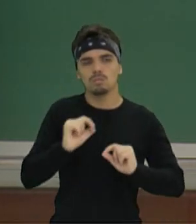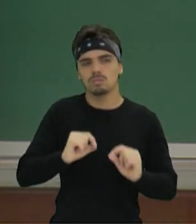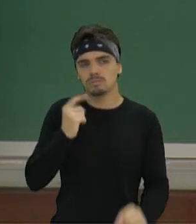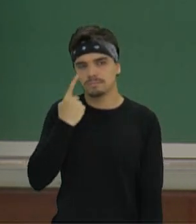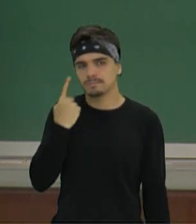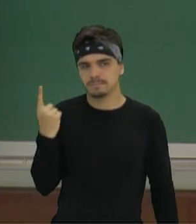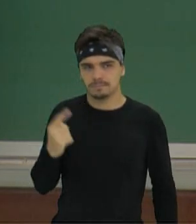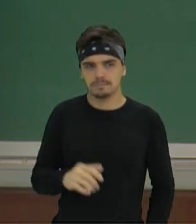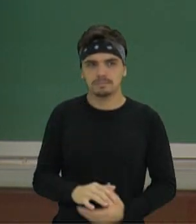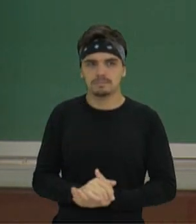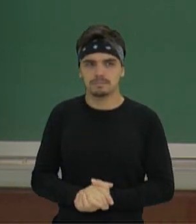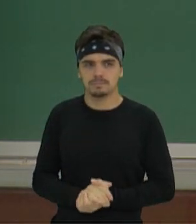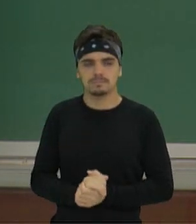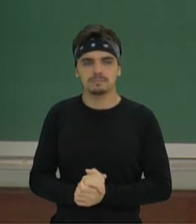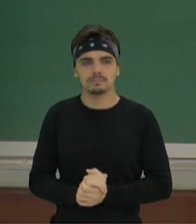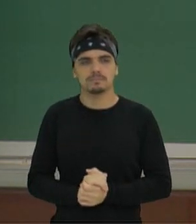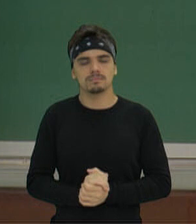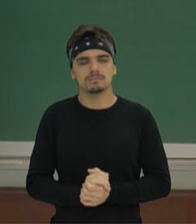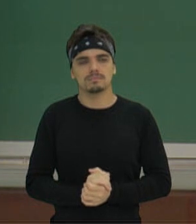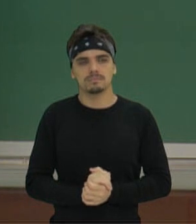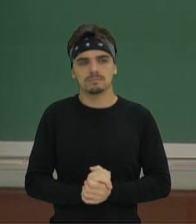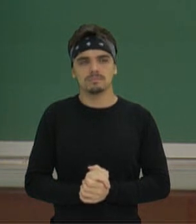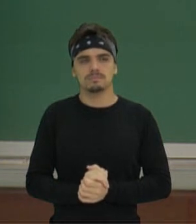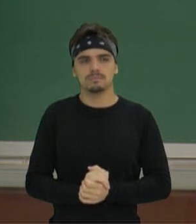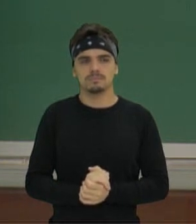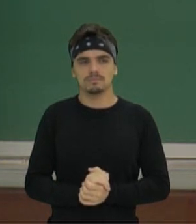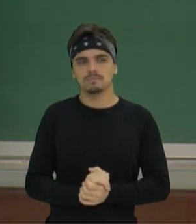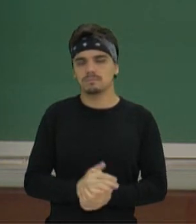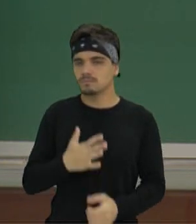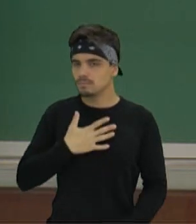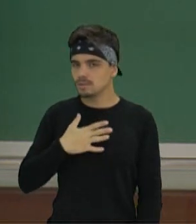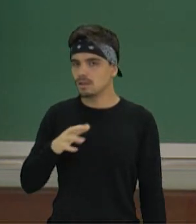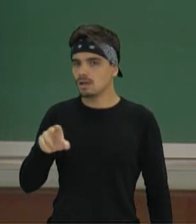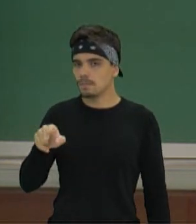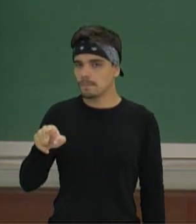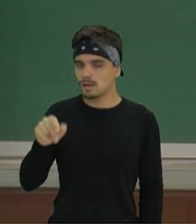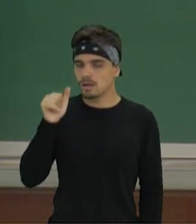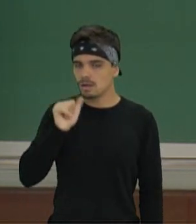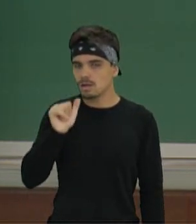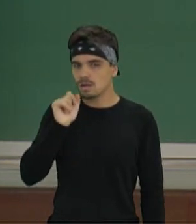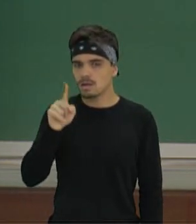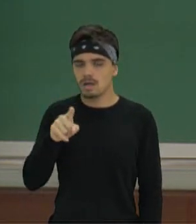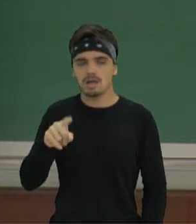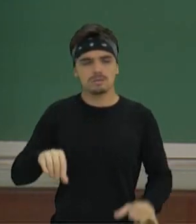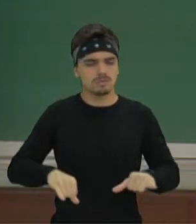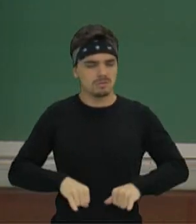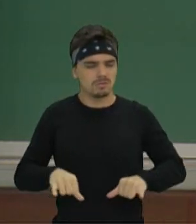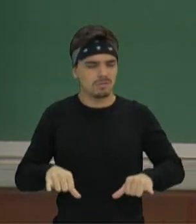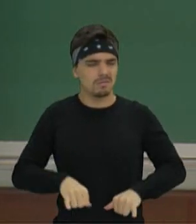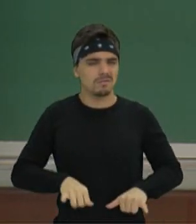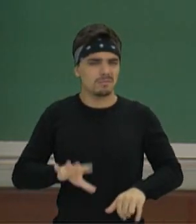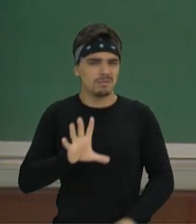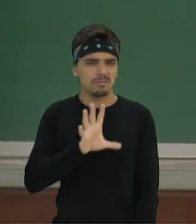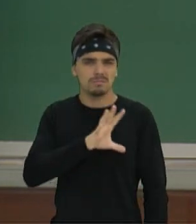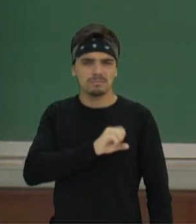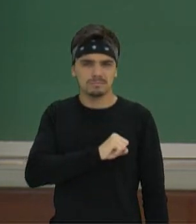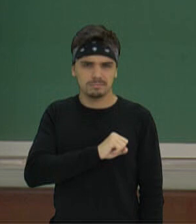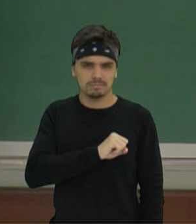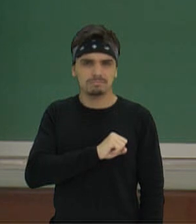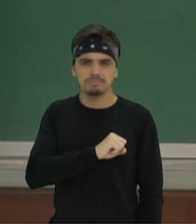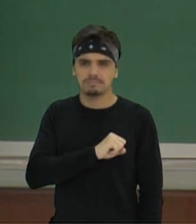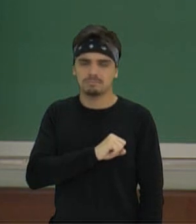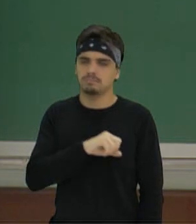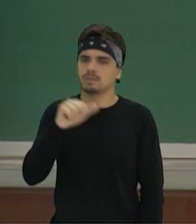is a girl that suffers for love. Minha irmã é uma garota que sofre por amor. Então, minha irmã é uma